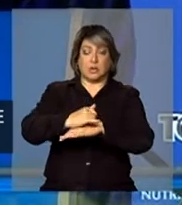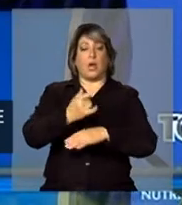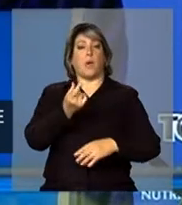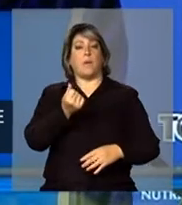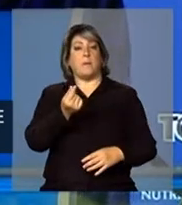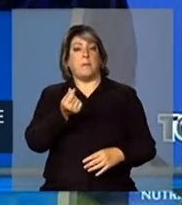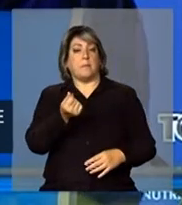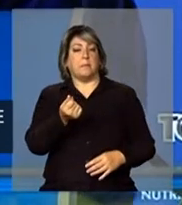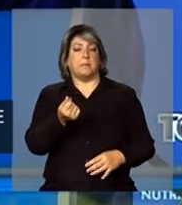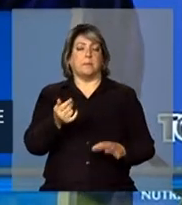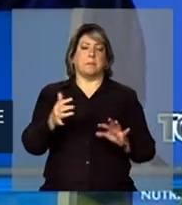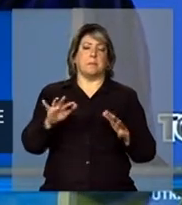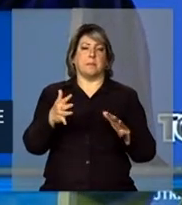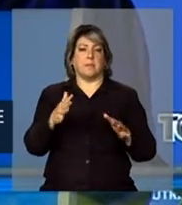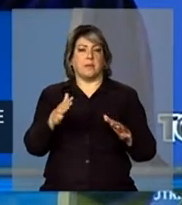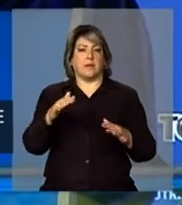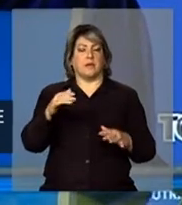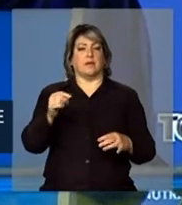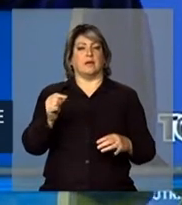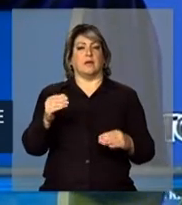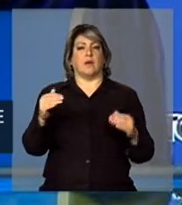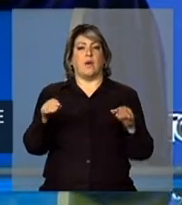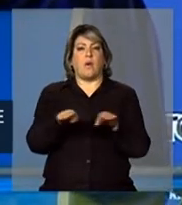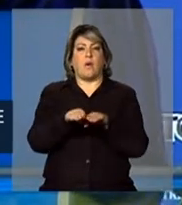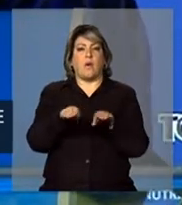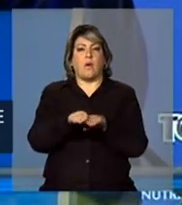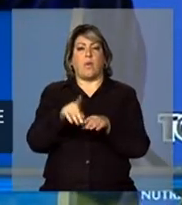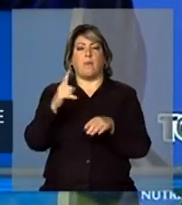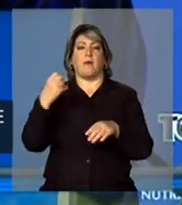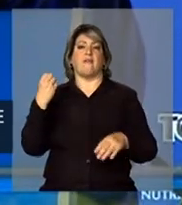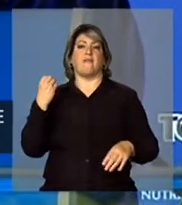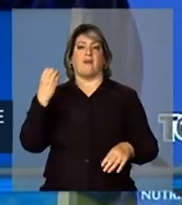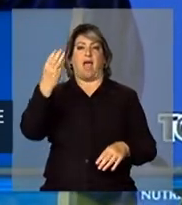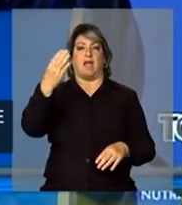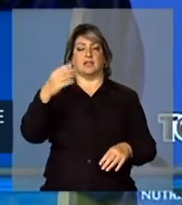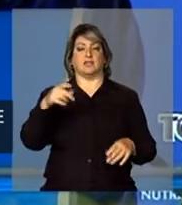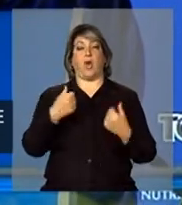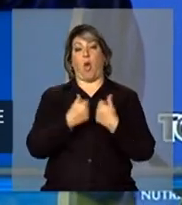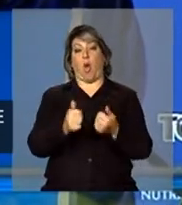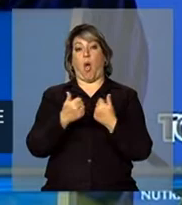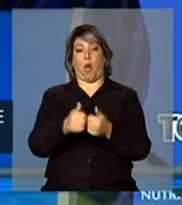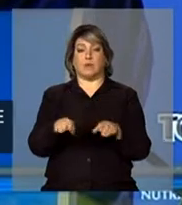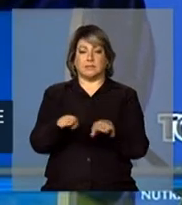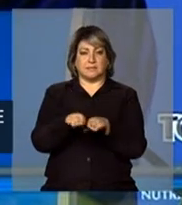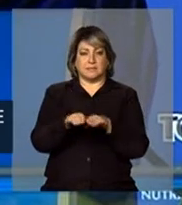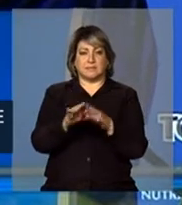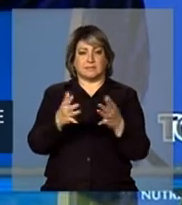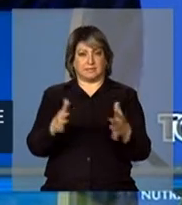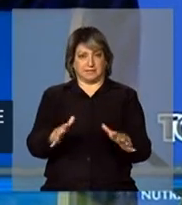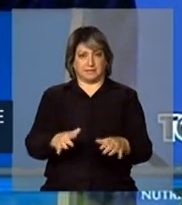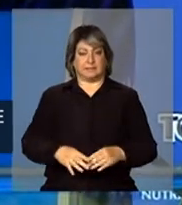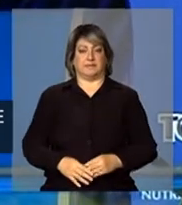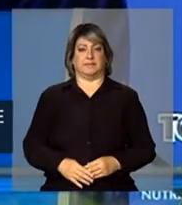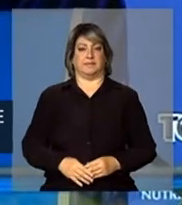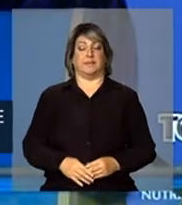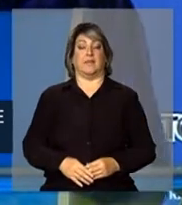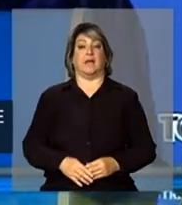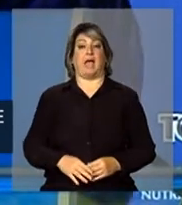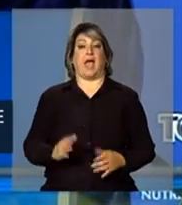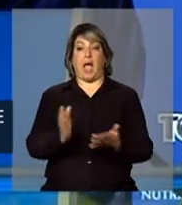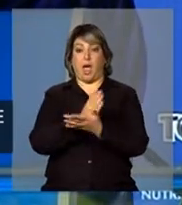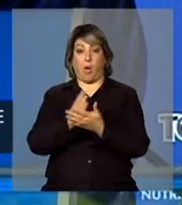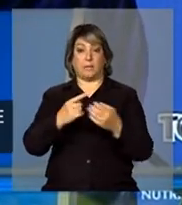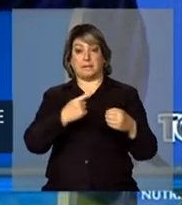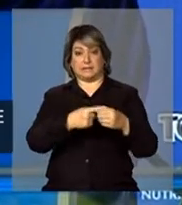preço mais ou menos equivalente a uma viagem de ônibus. Em algumas cidades isso